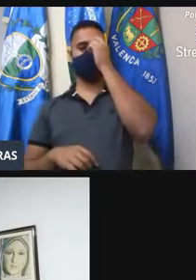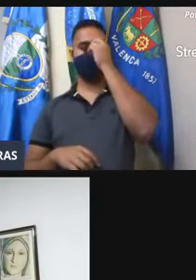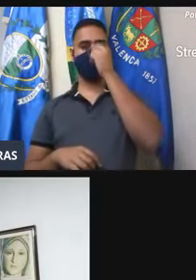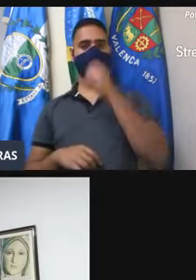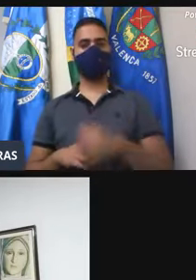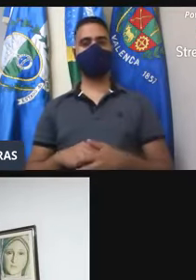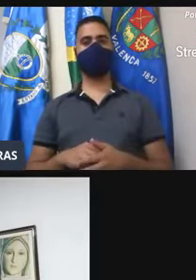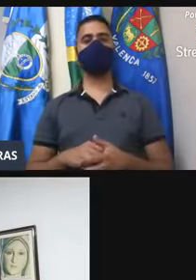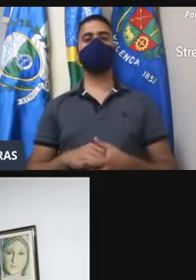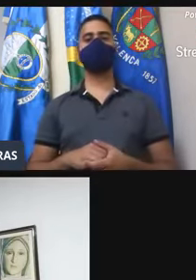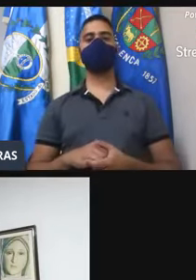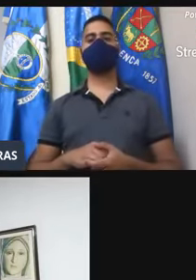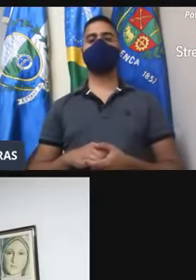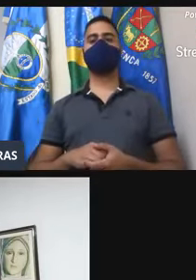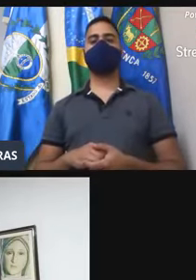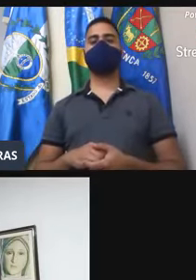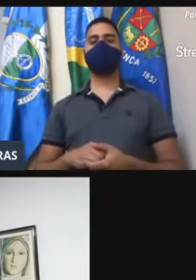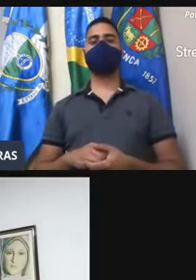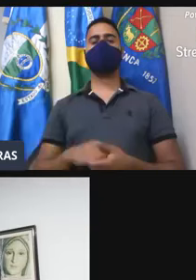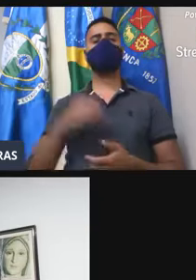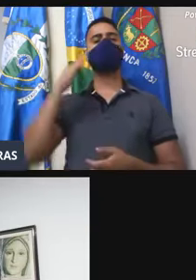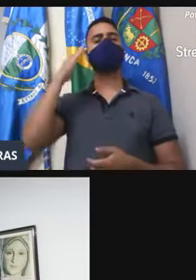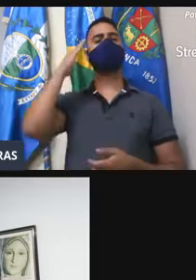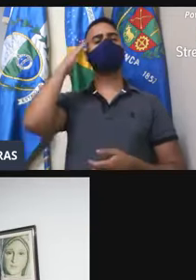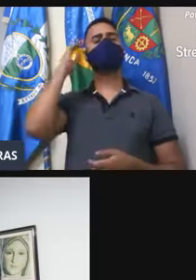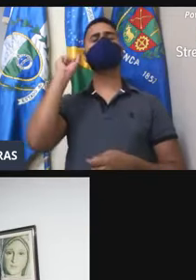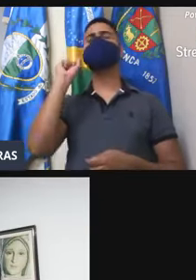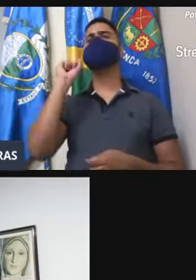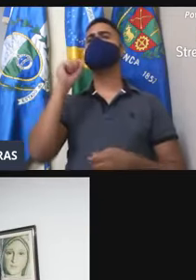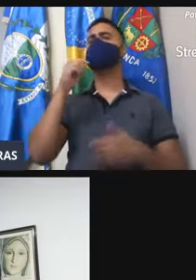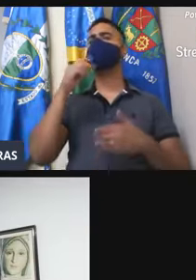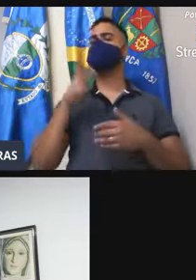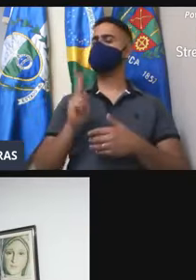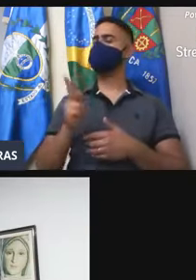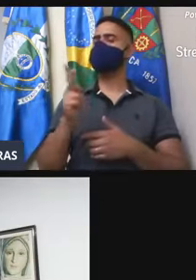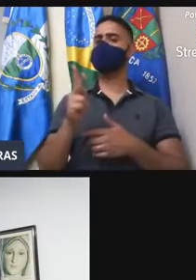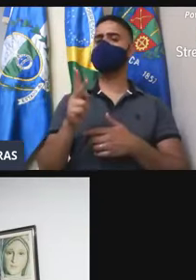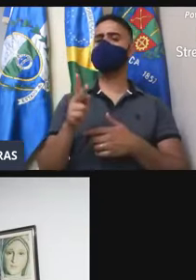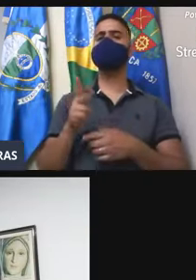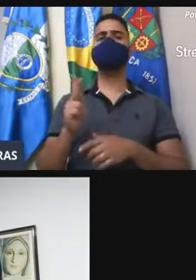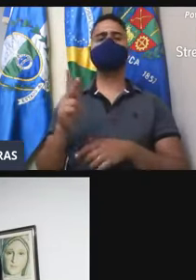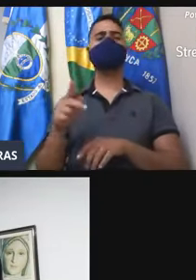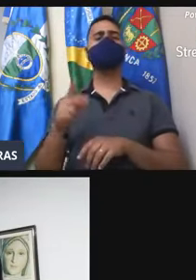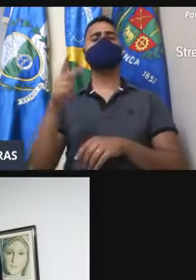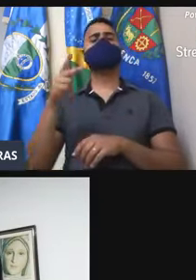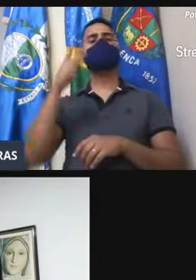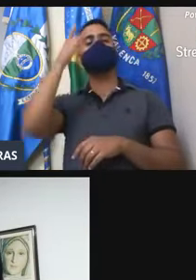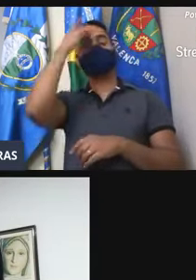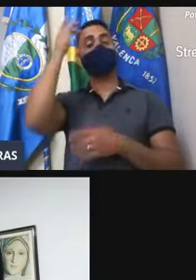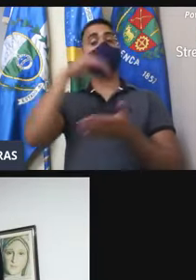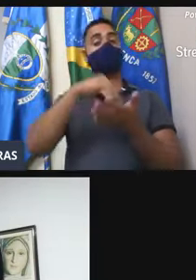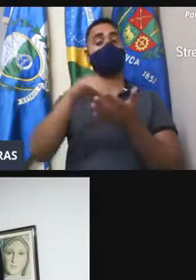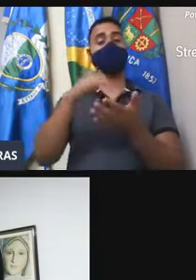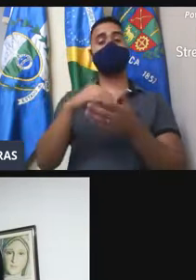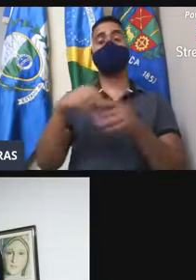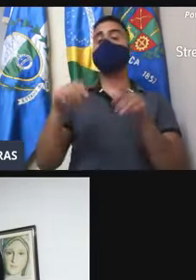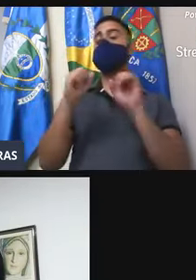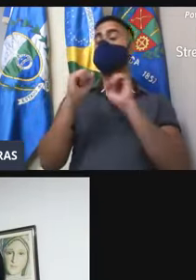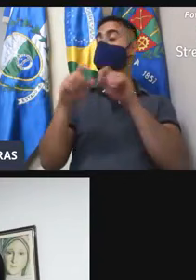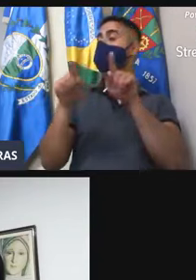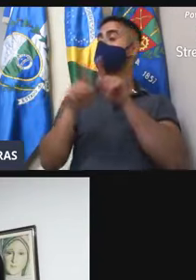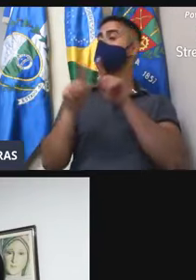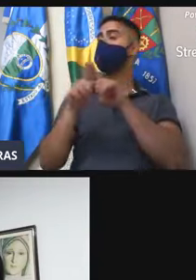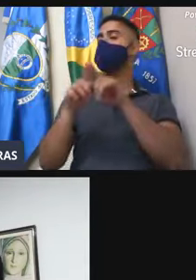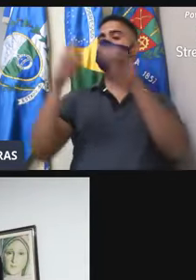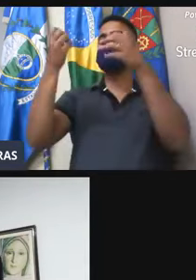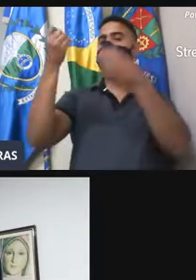já tiveram aqui. Então, eu acho que isso tem que virar uma rotina aqui na Câmara, para que as coisas possam também servir para que a